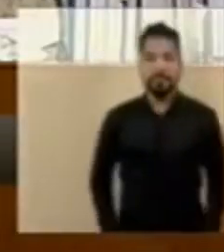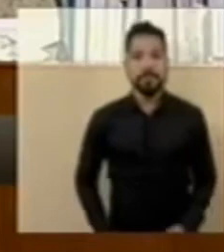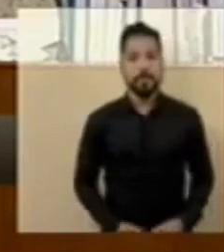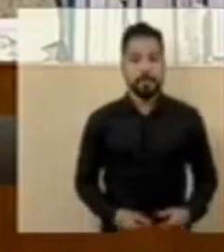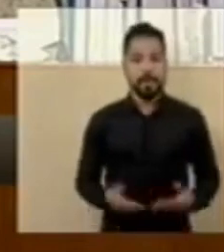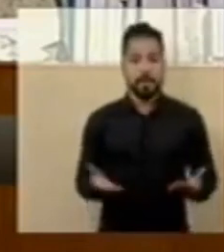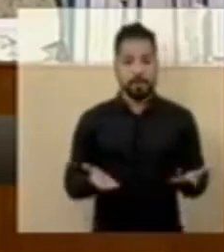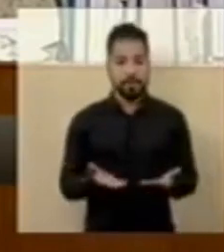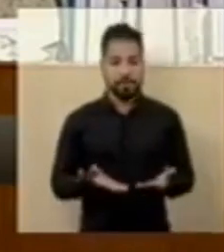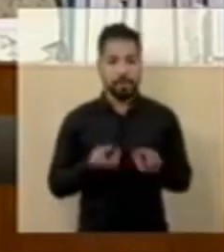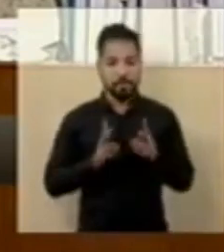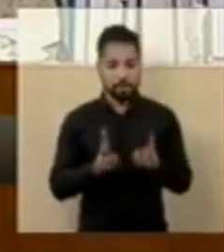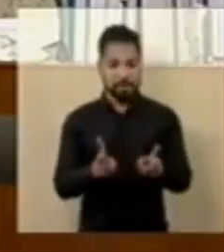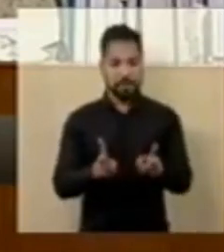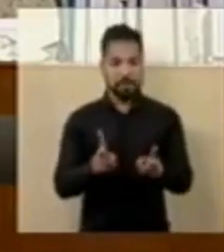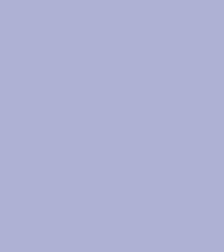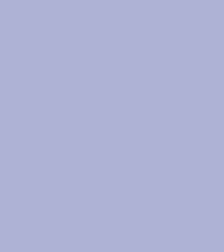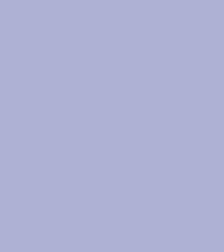relatora ministra rosa bebê